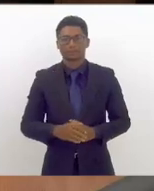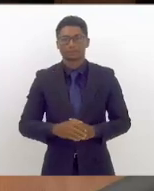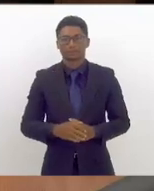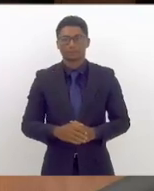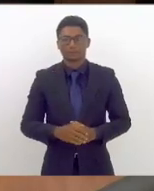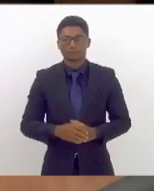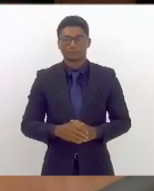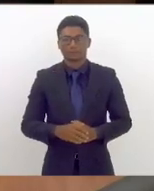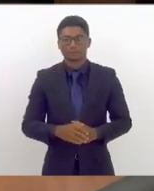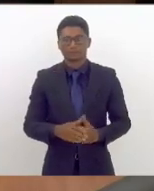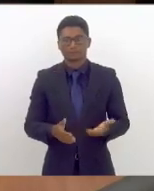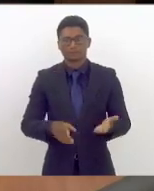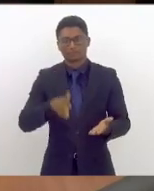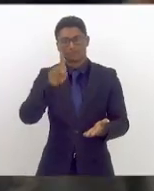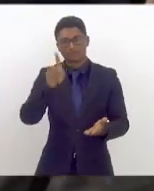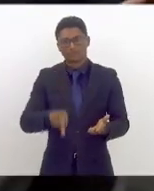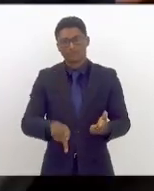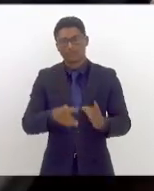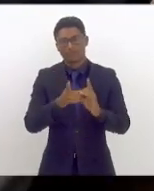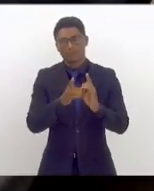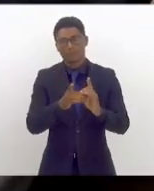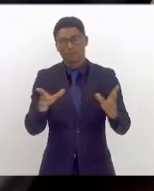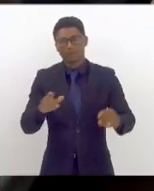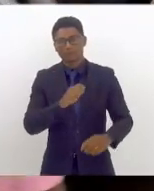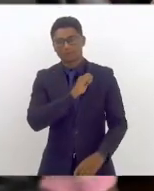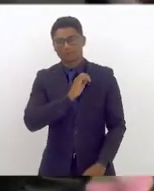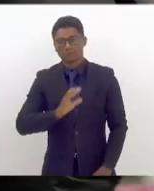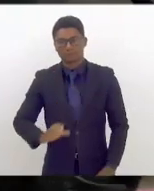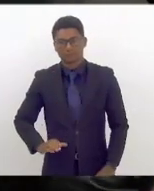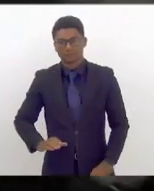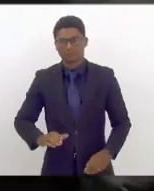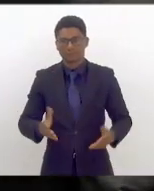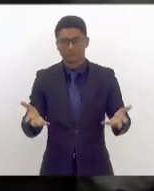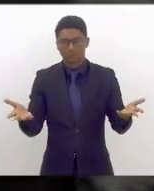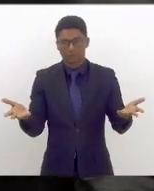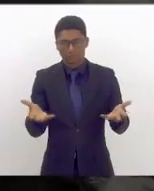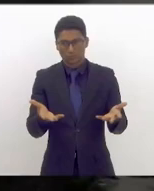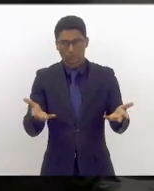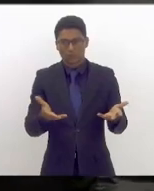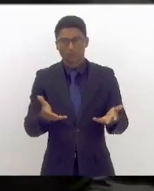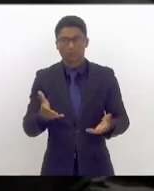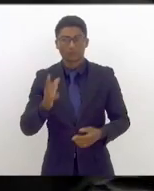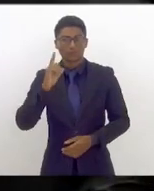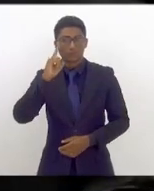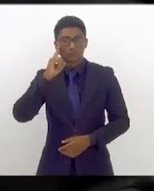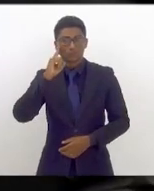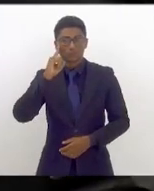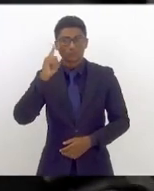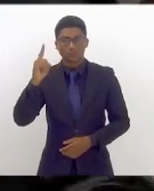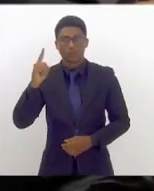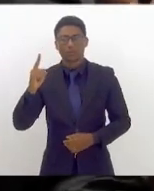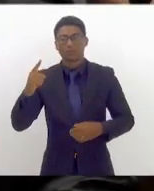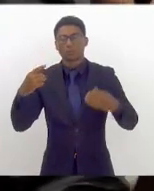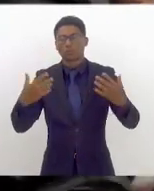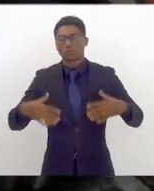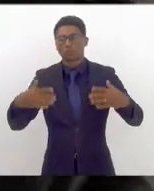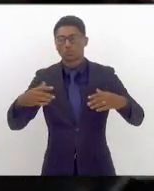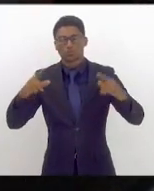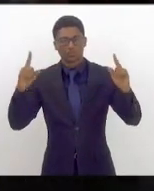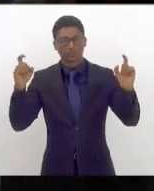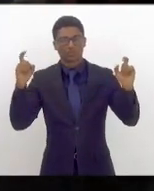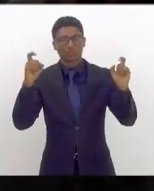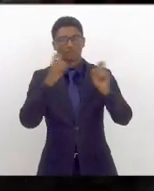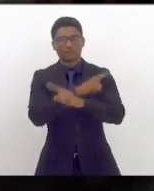Presidente democrático André hoje positivamente um dia complexo complexo